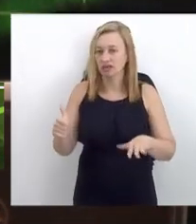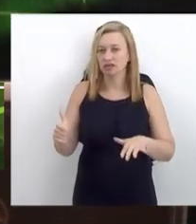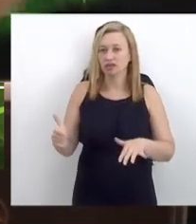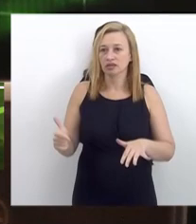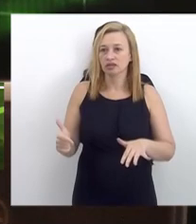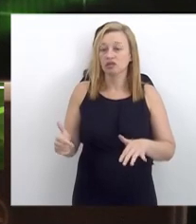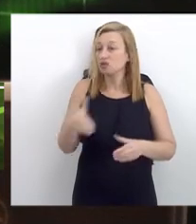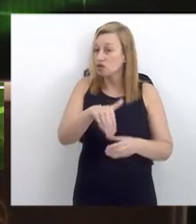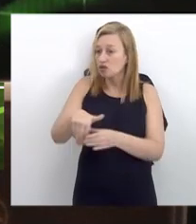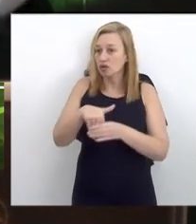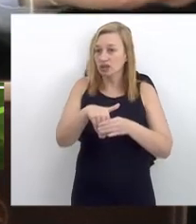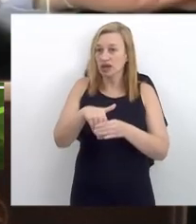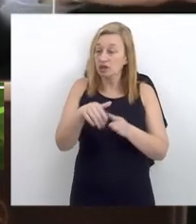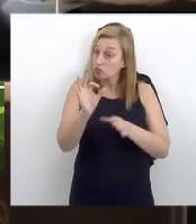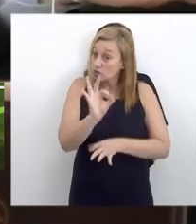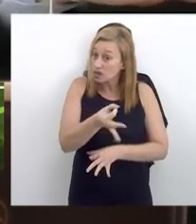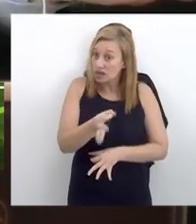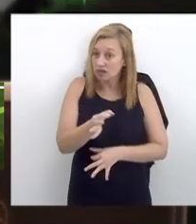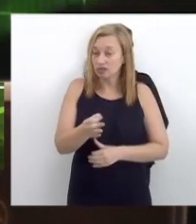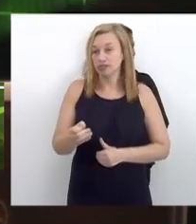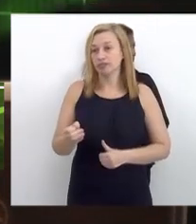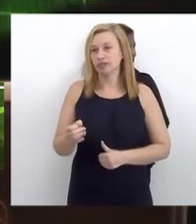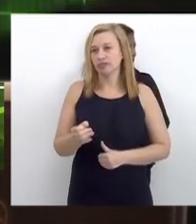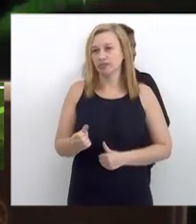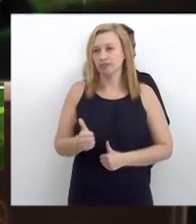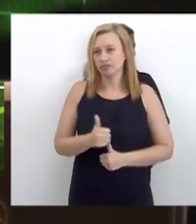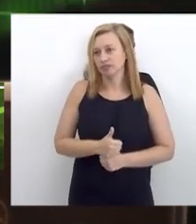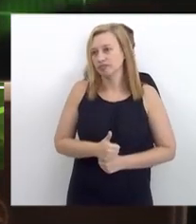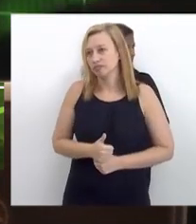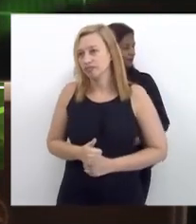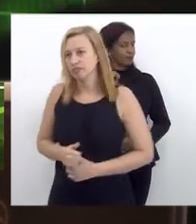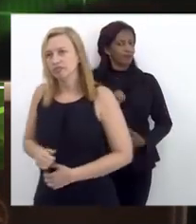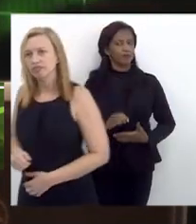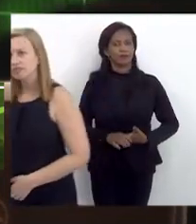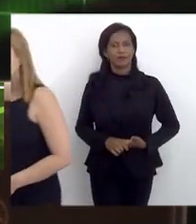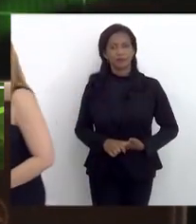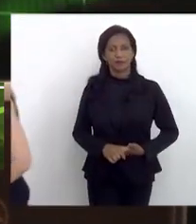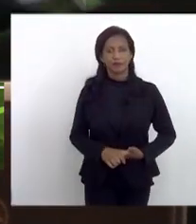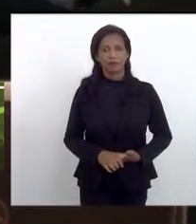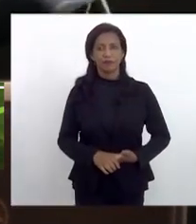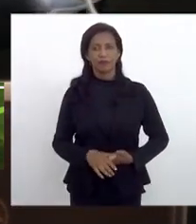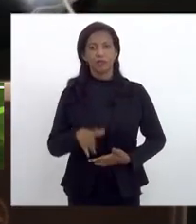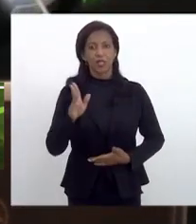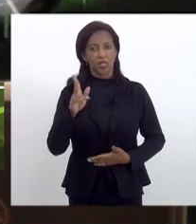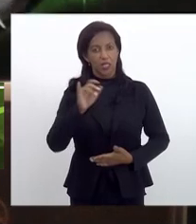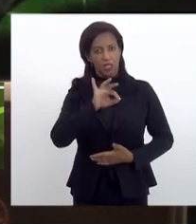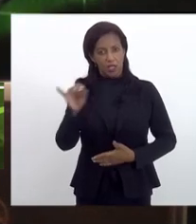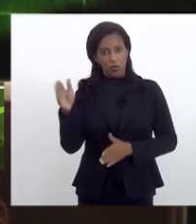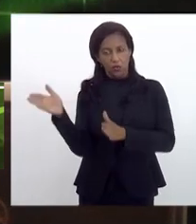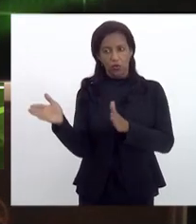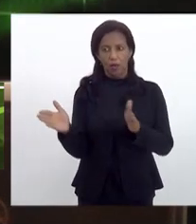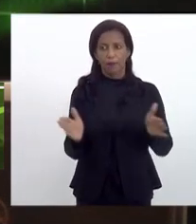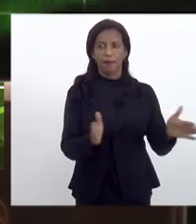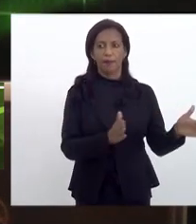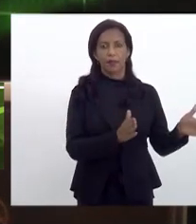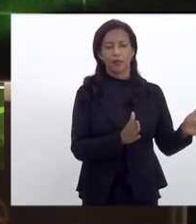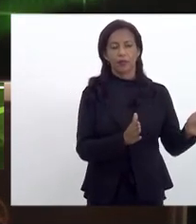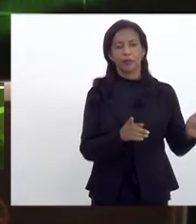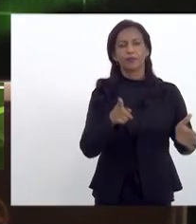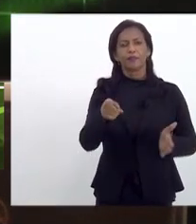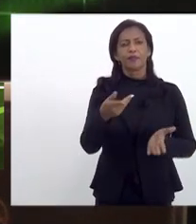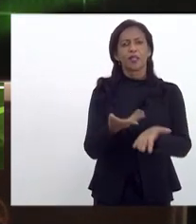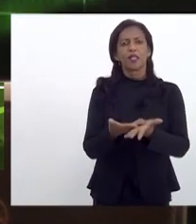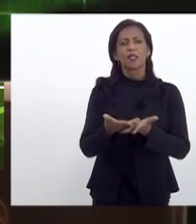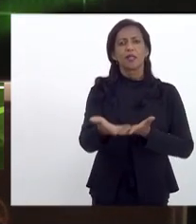vez que nós votarmos definido É o plano É claro isso Isso aí já passou André Esse encaminhamento que você deu